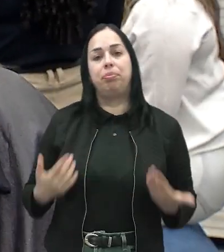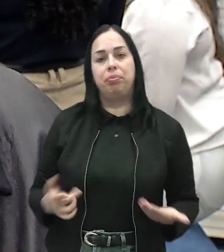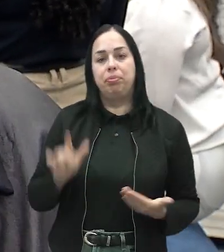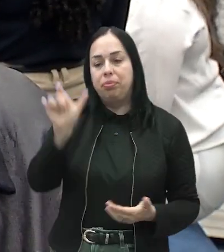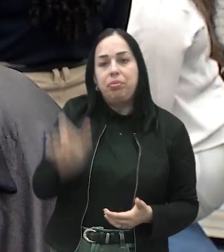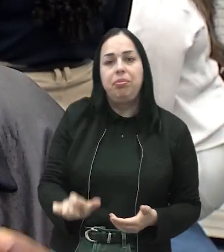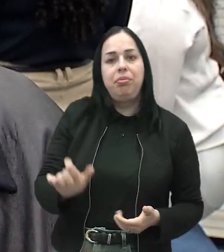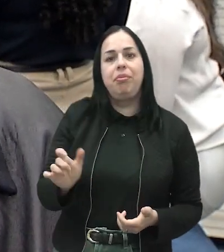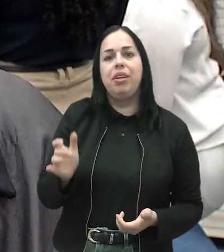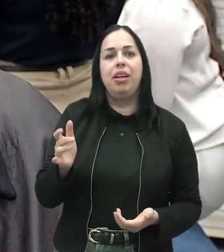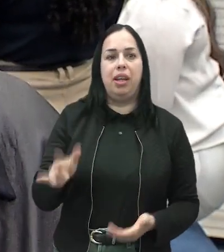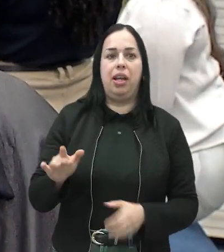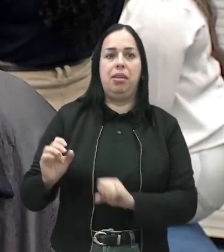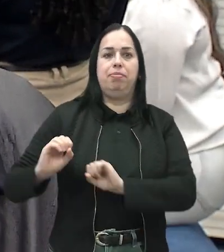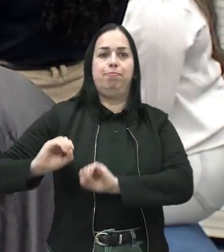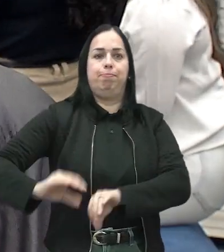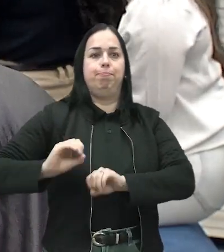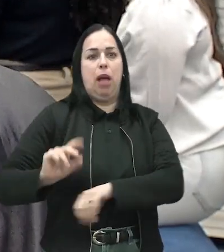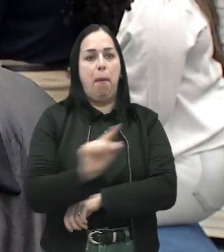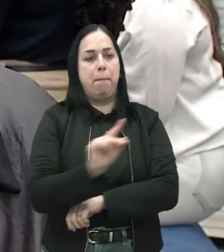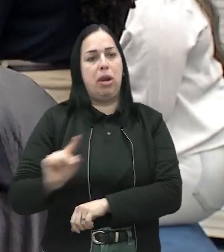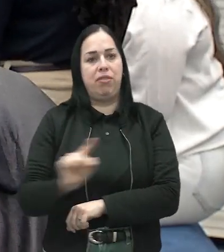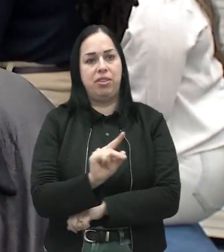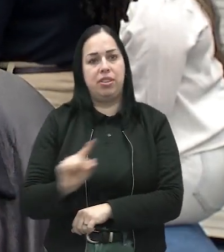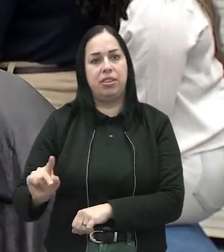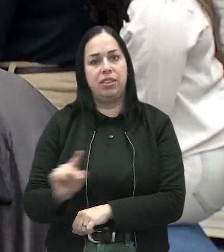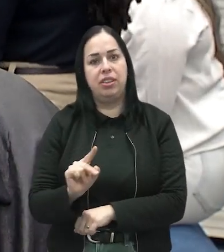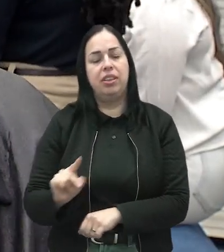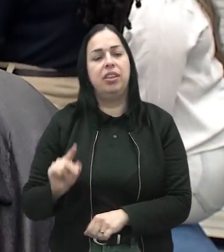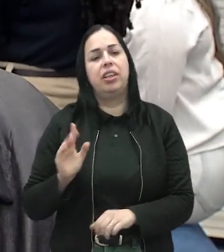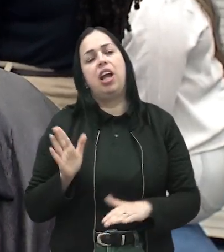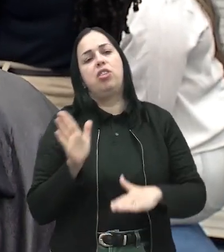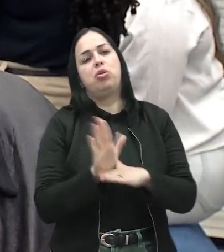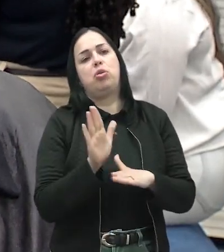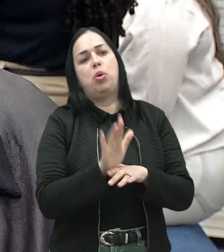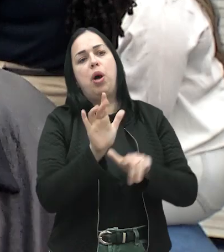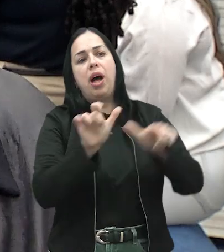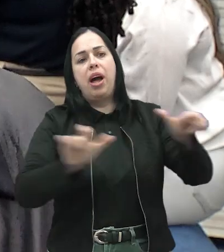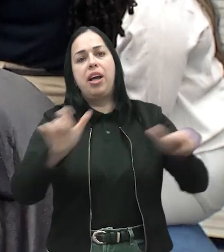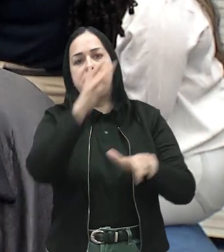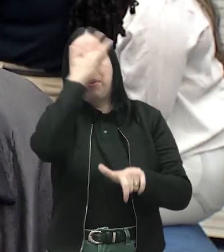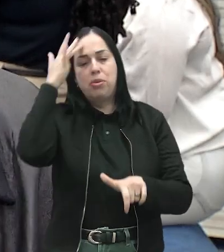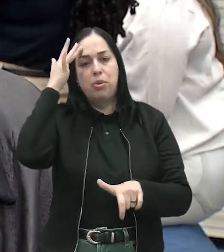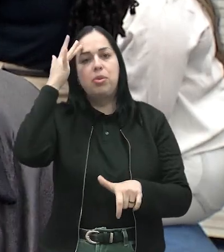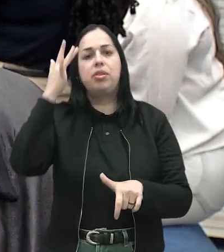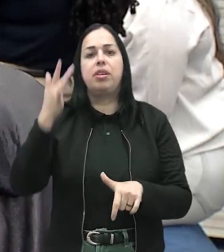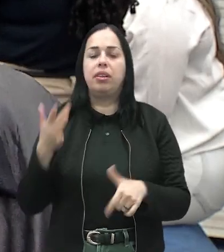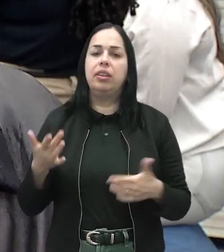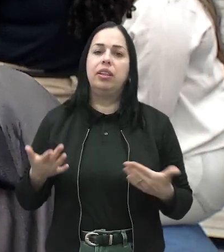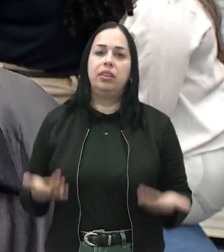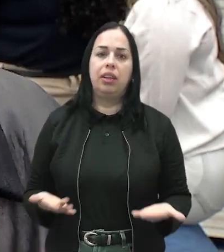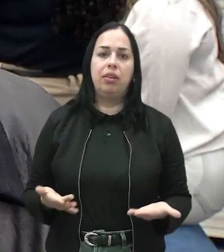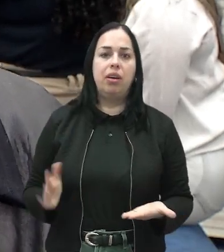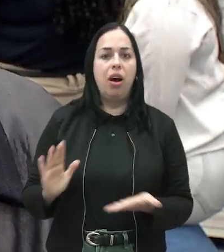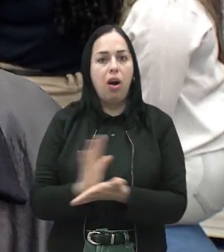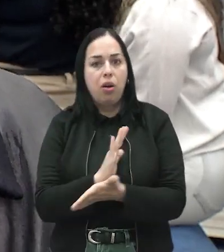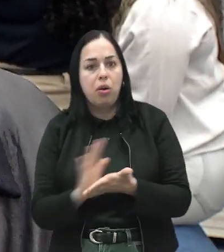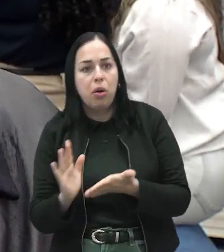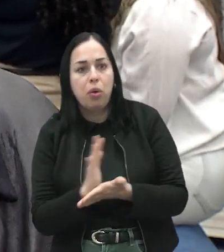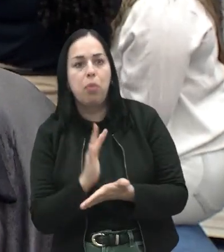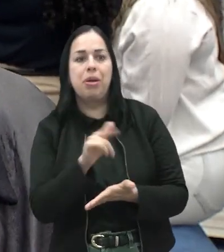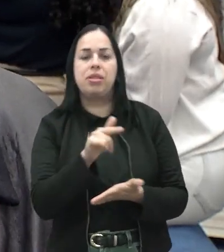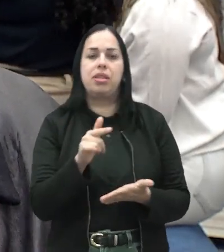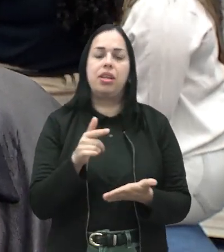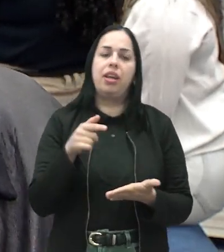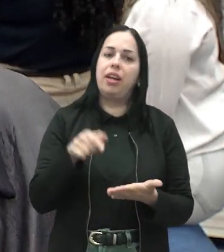uma pessoa que foi um educador, que formou vários cidadãos e muitas pessoas passaram por eles. Os que não passaram são filhos